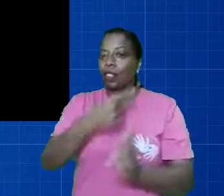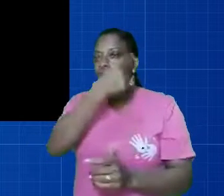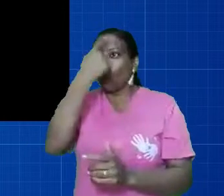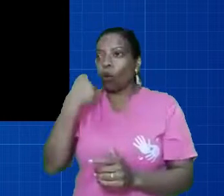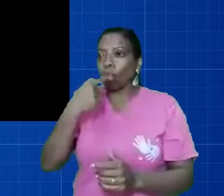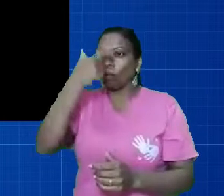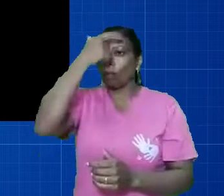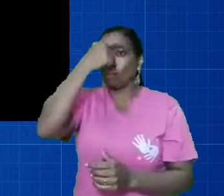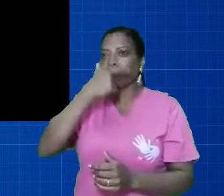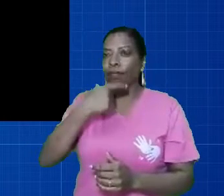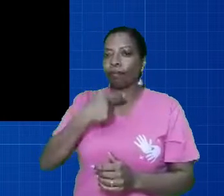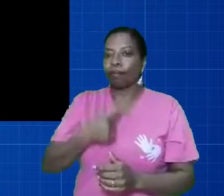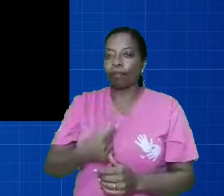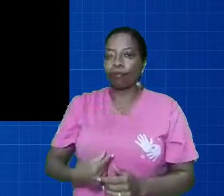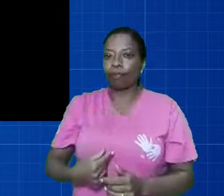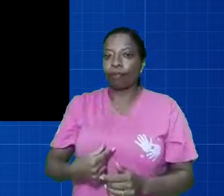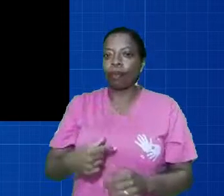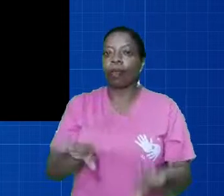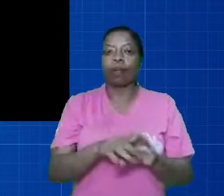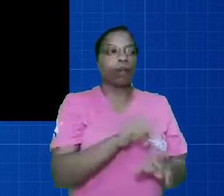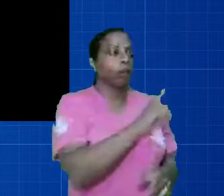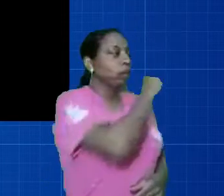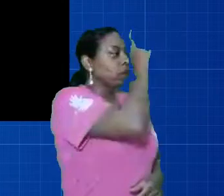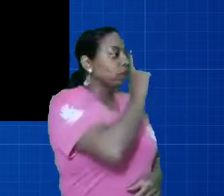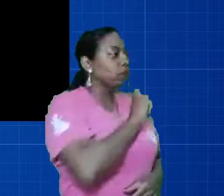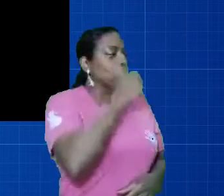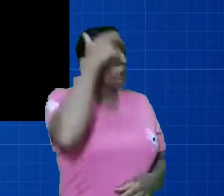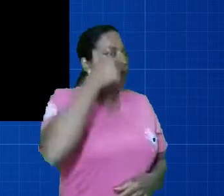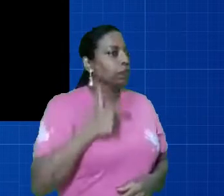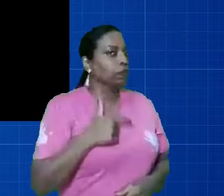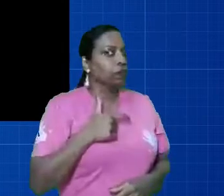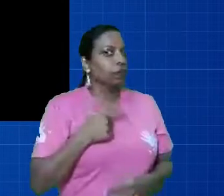frente, mostrava o desenho do rosto esquematizado de lado.